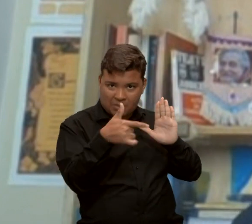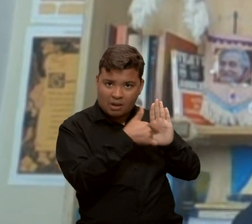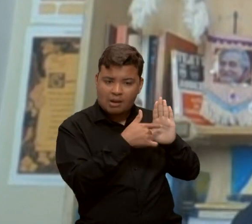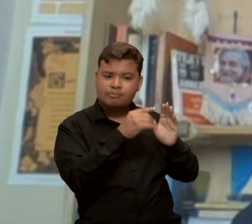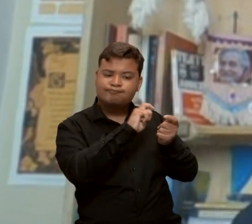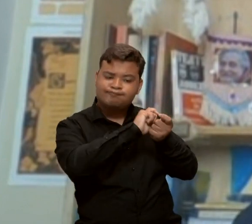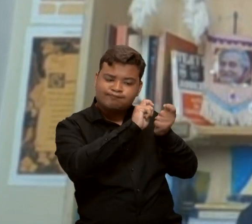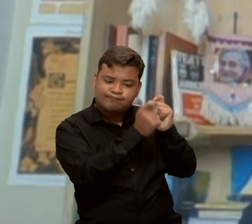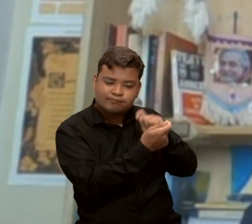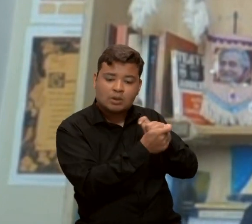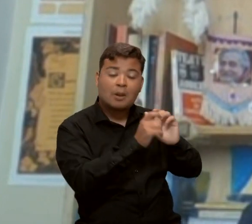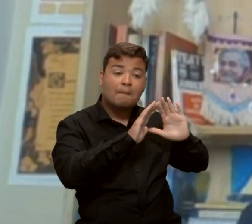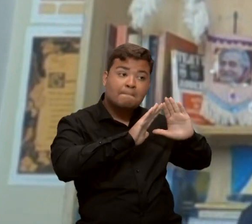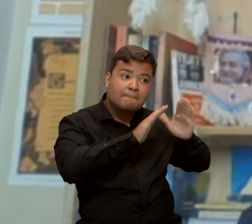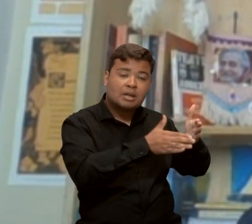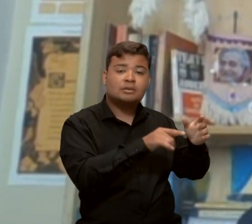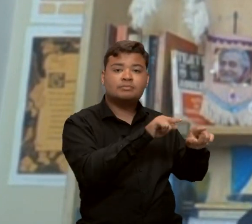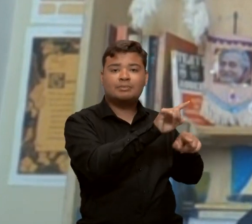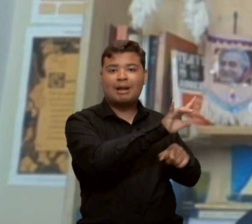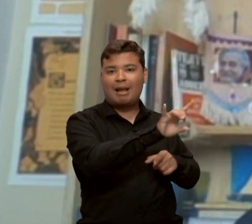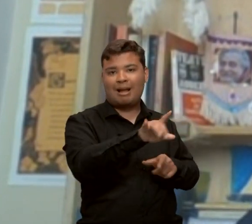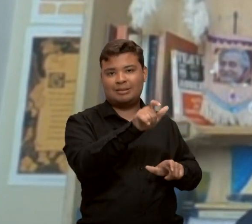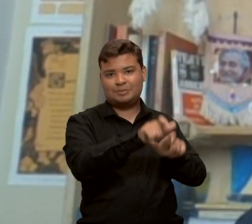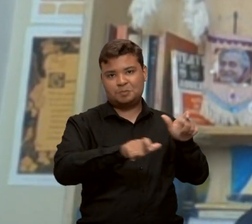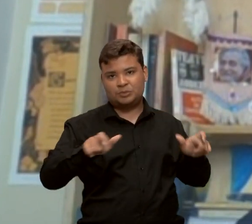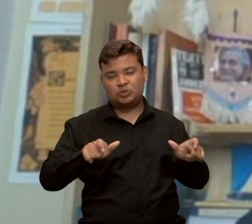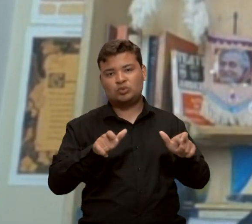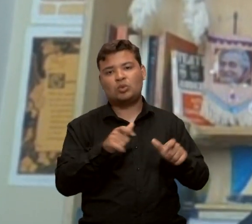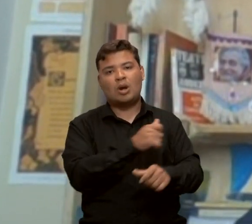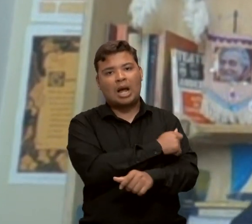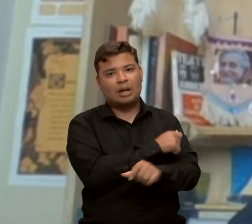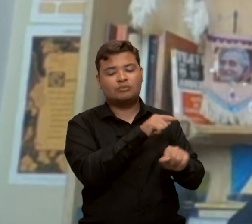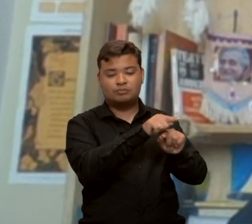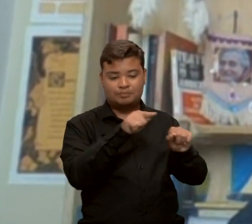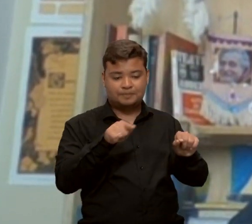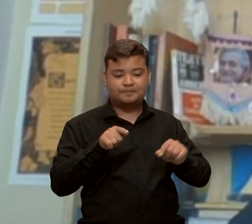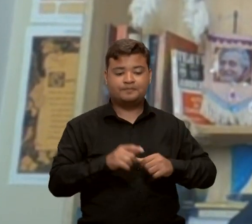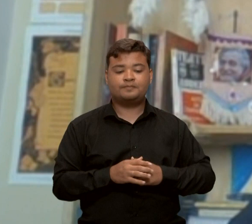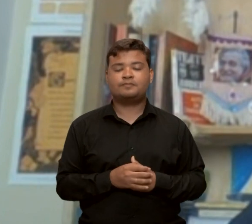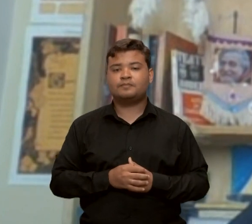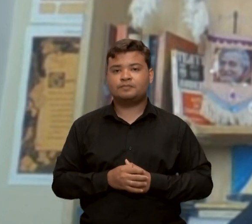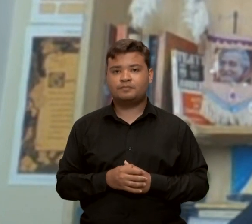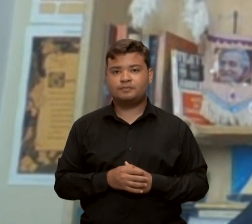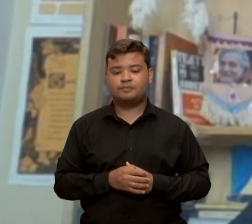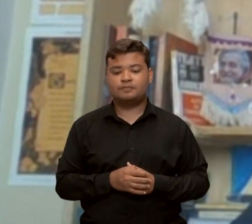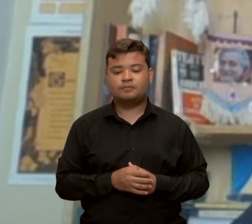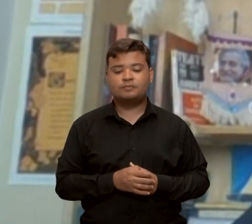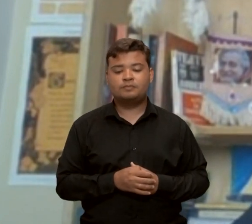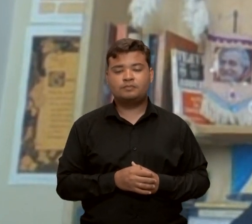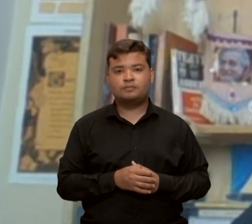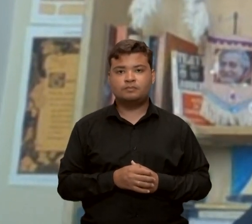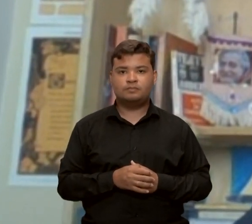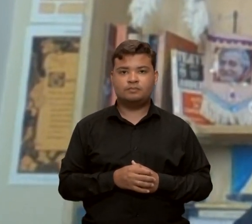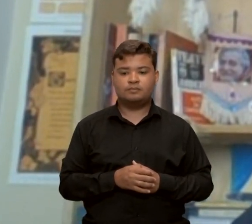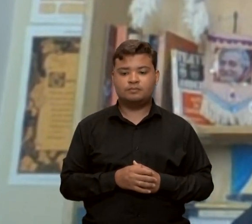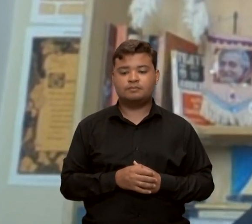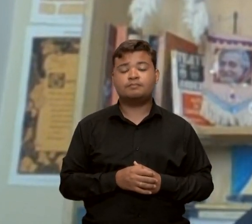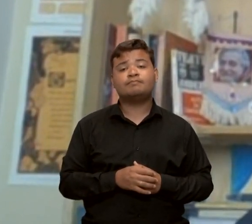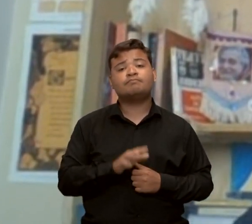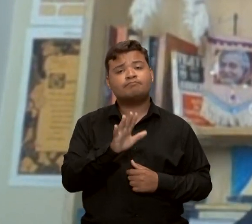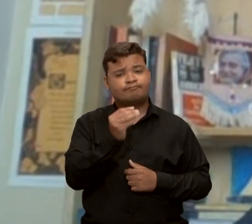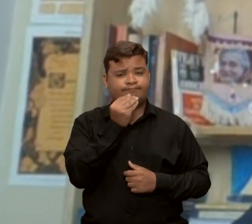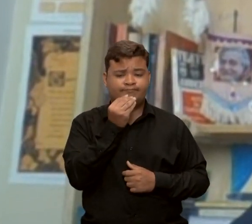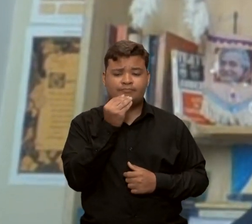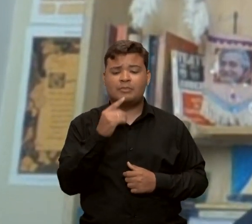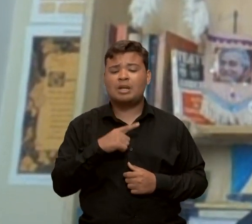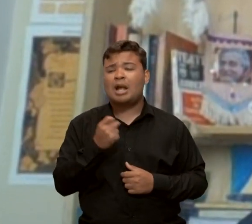a especificidade de cada pessoa, de cada estudante com a sua deficiência. Então, em casos muito minoritários,